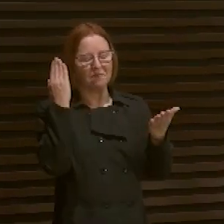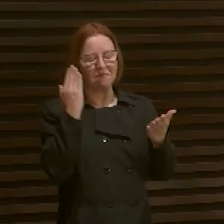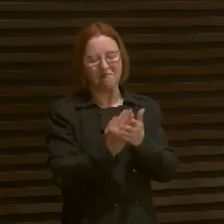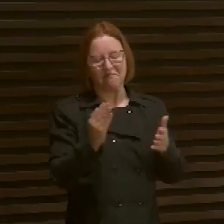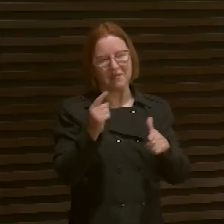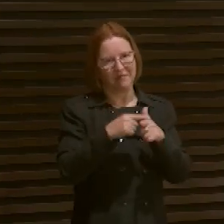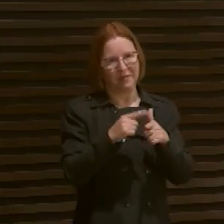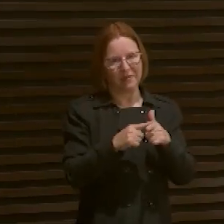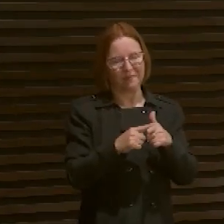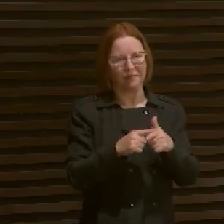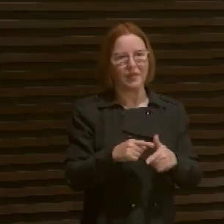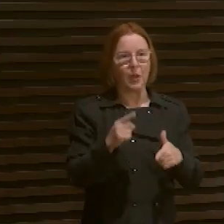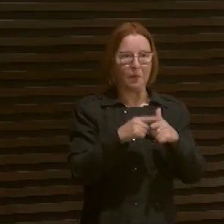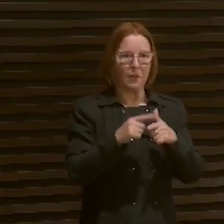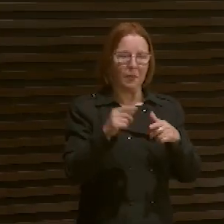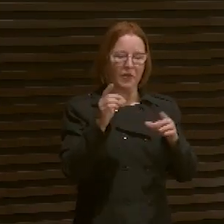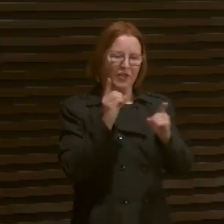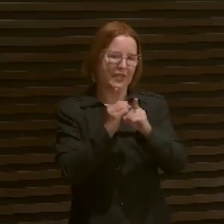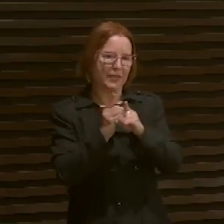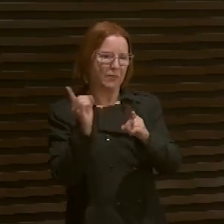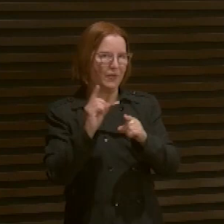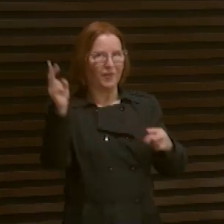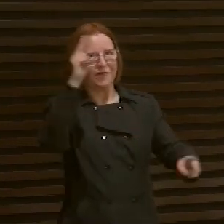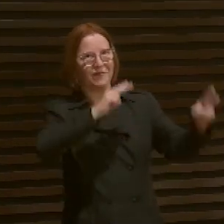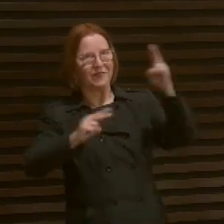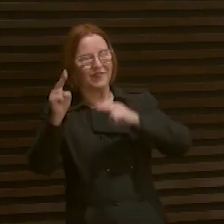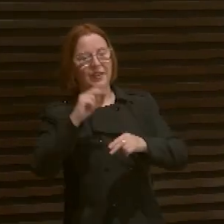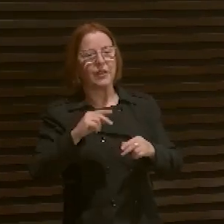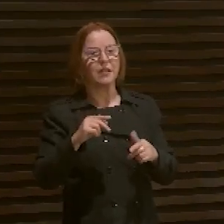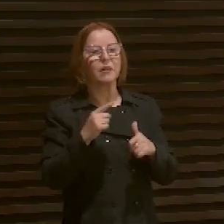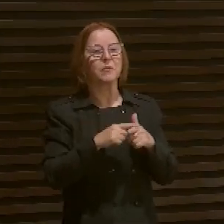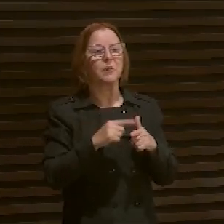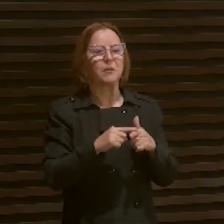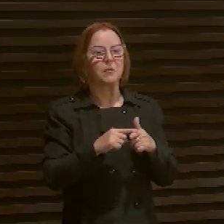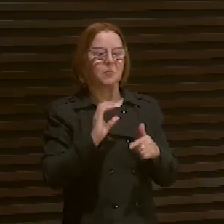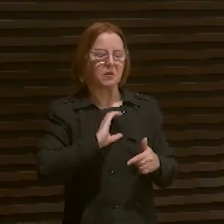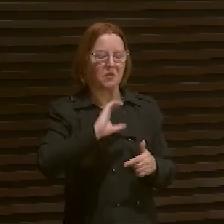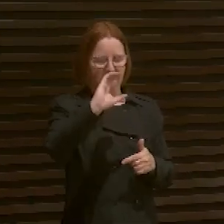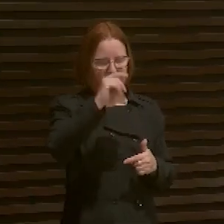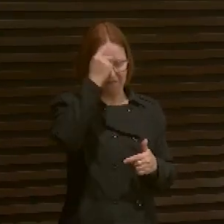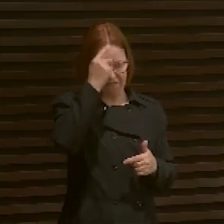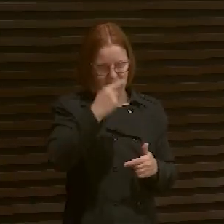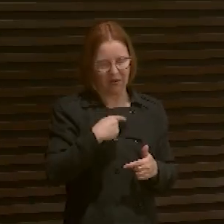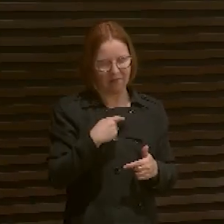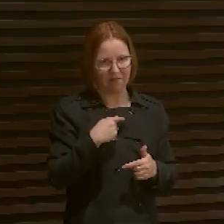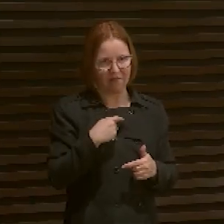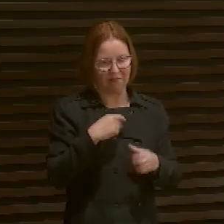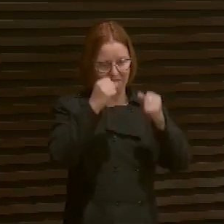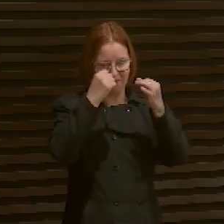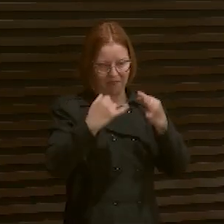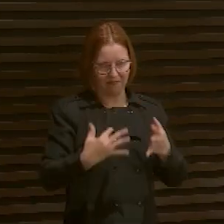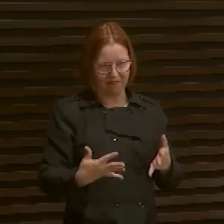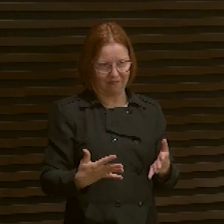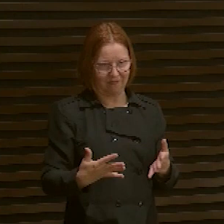O problema dos discípulos, irmãos, não era a tempestade. O problema deles é a autoconfiança. Ou, em outras palavras,